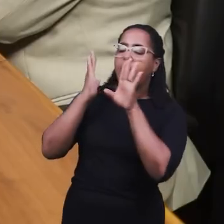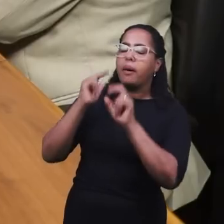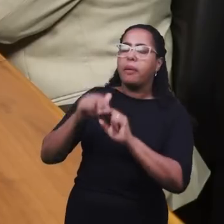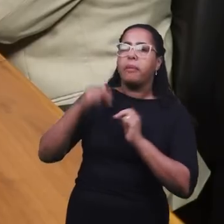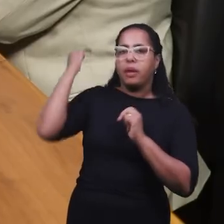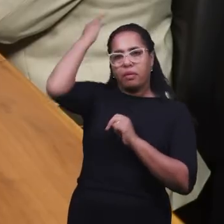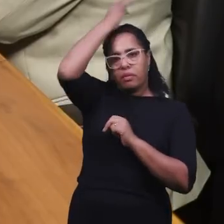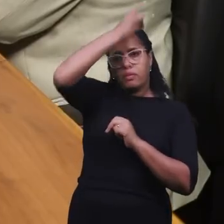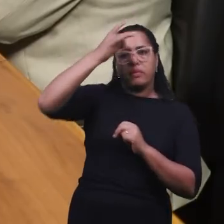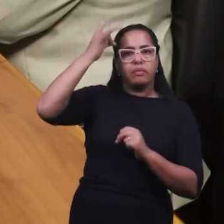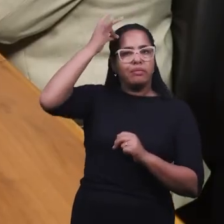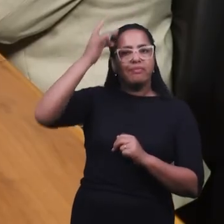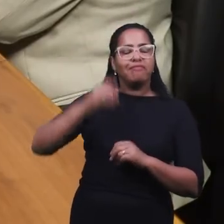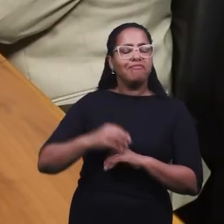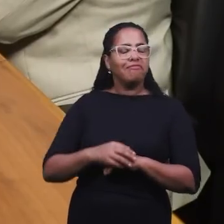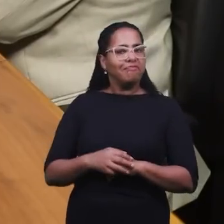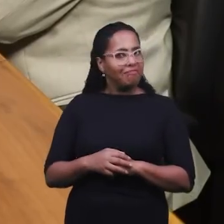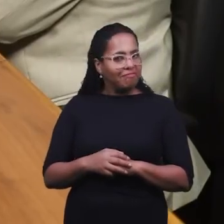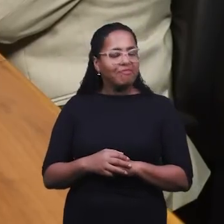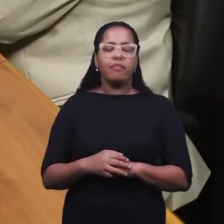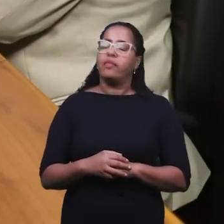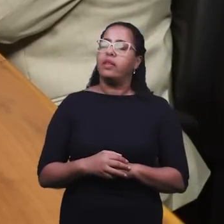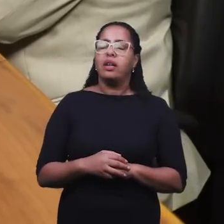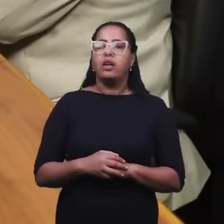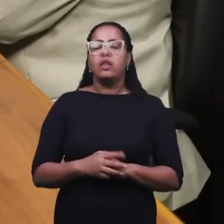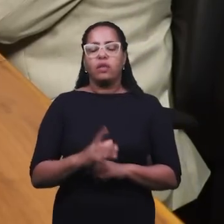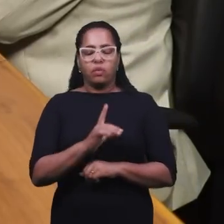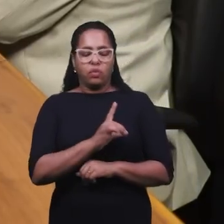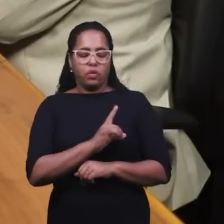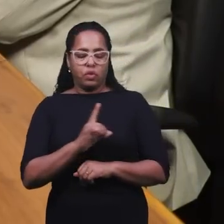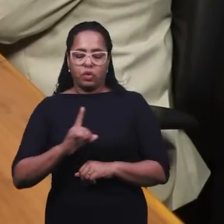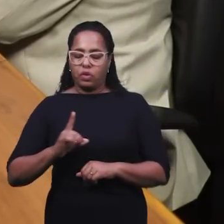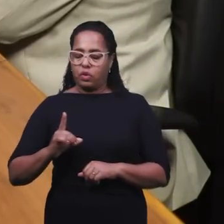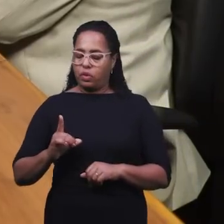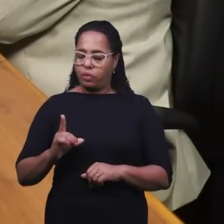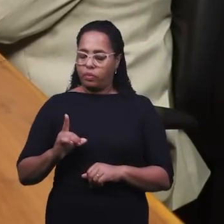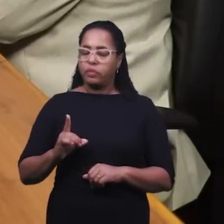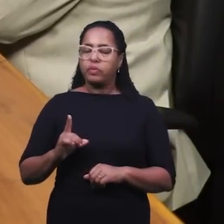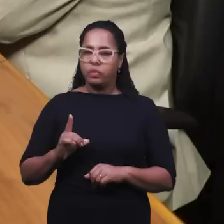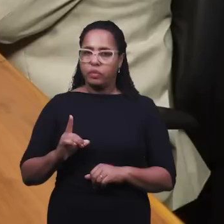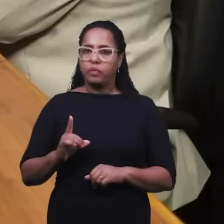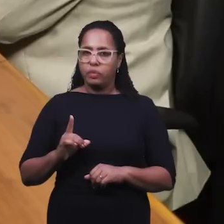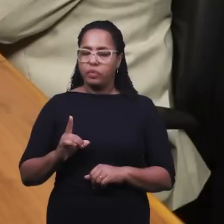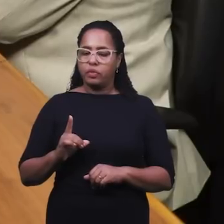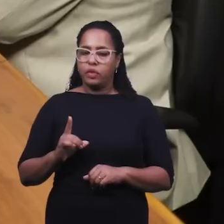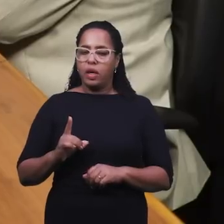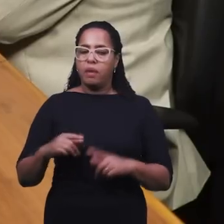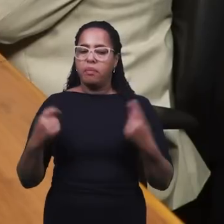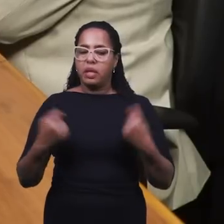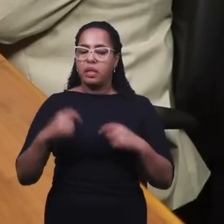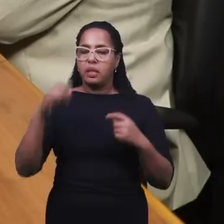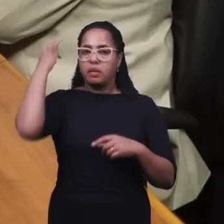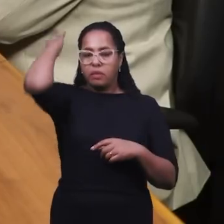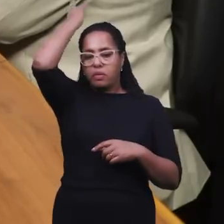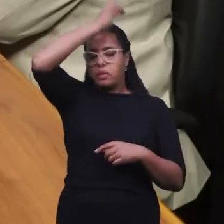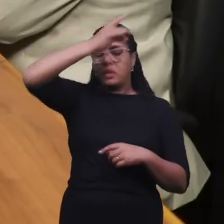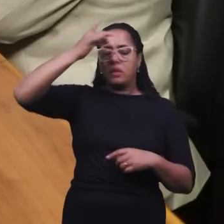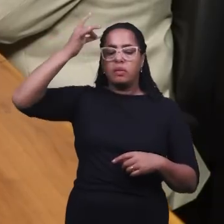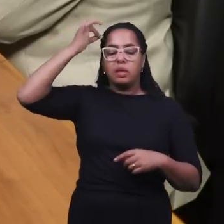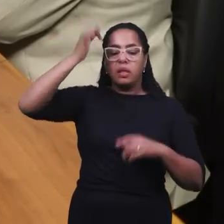operação do Espírito Santo, é claro que Paulo está dizendo que essa identificação tem que ser feita pelo Espírito